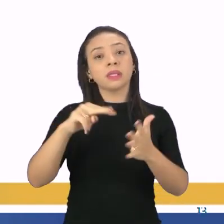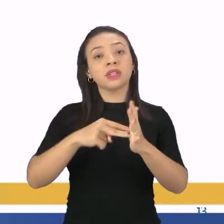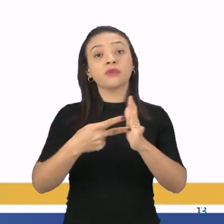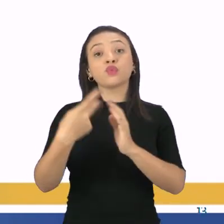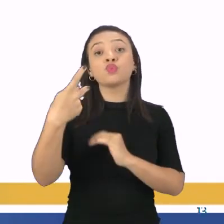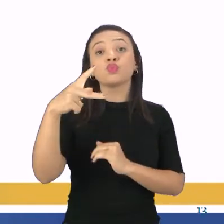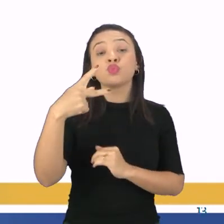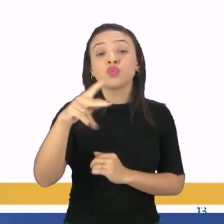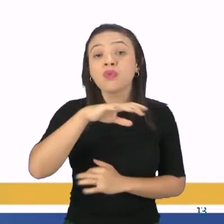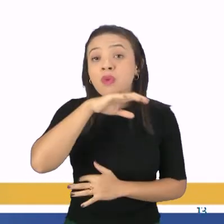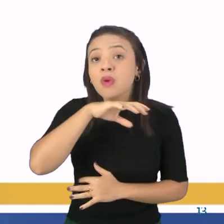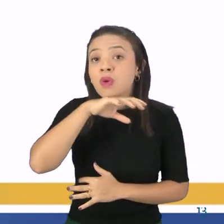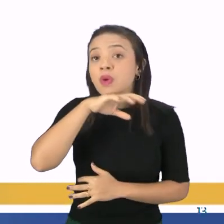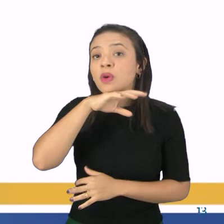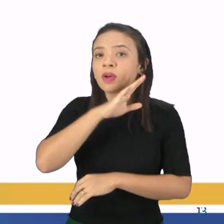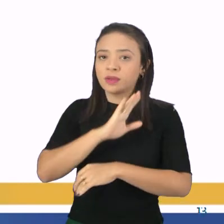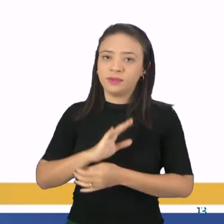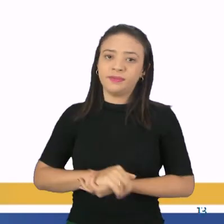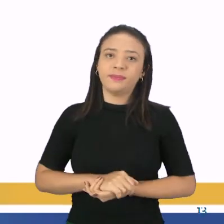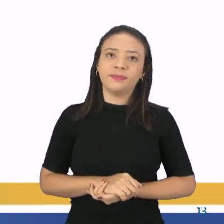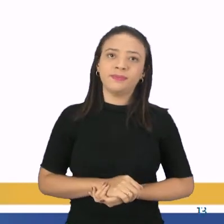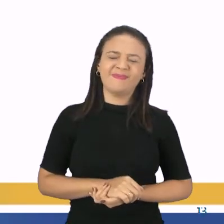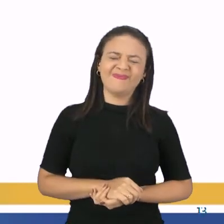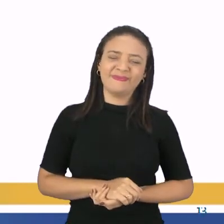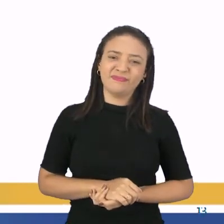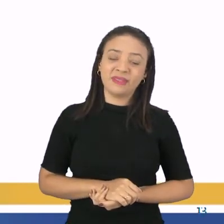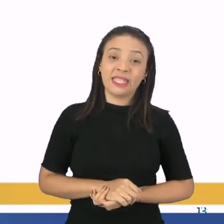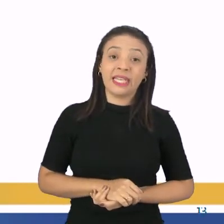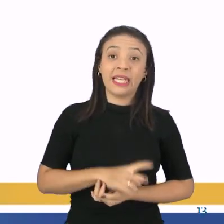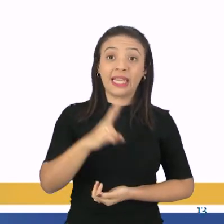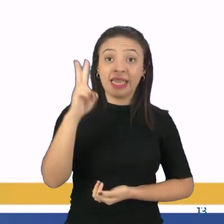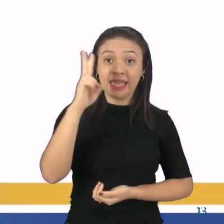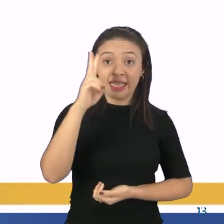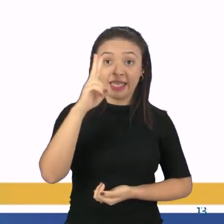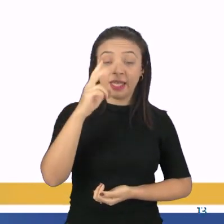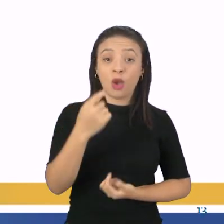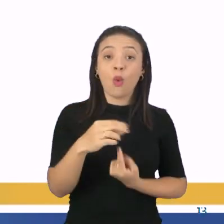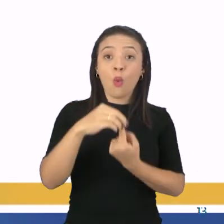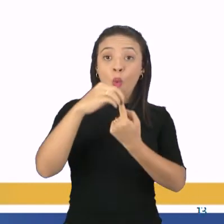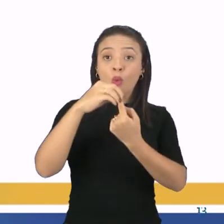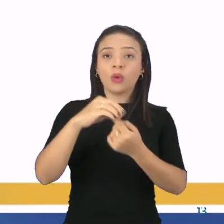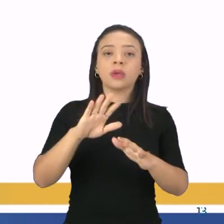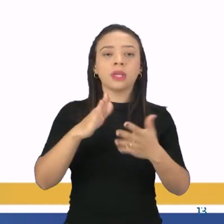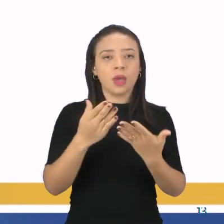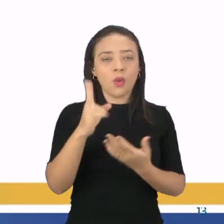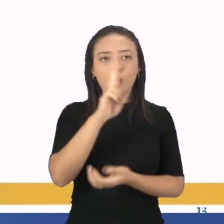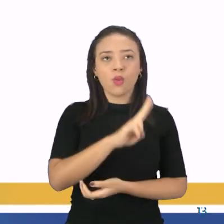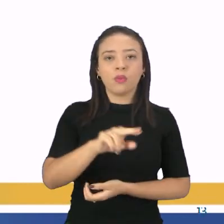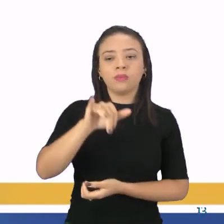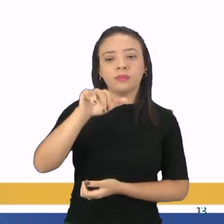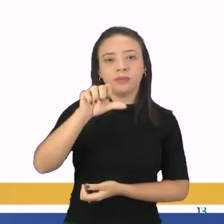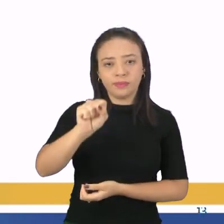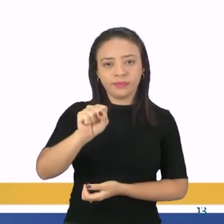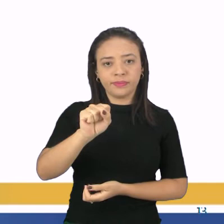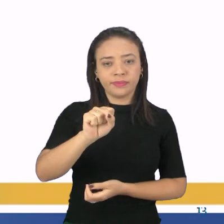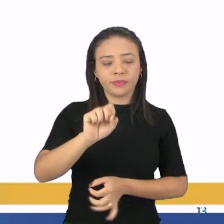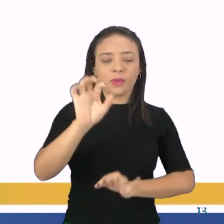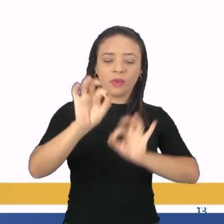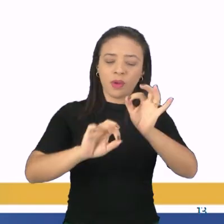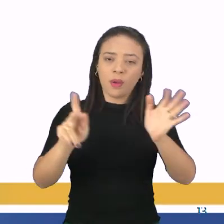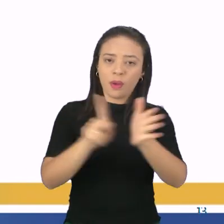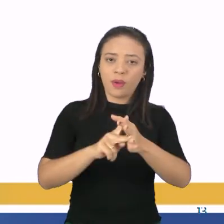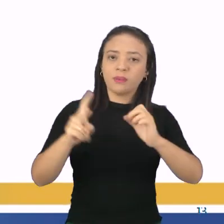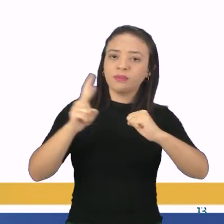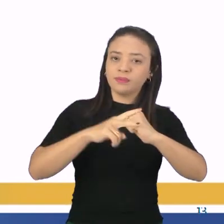bichinho de estimação. Lembra de animais? Um só, singular, então a gente usa sempre o is como conjugação do verbo to